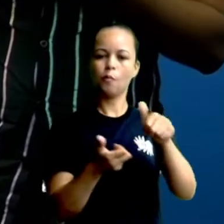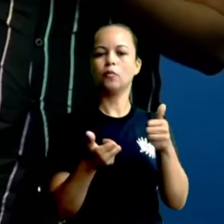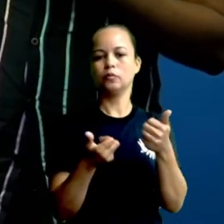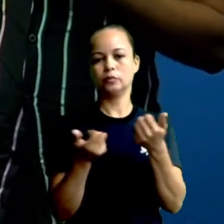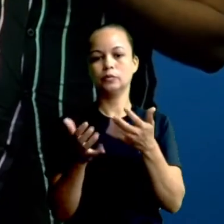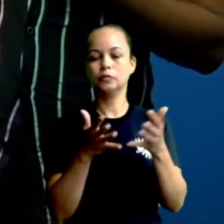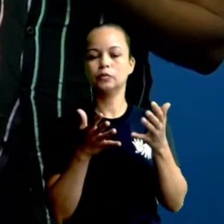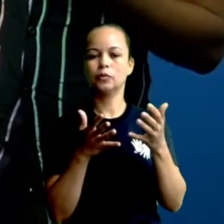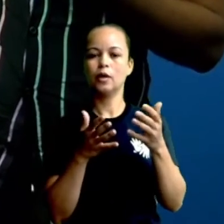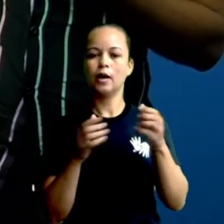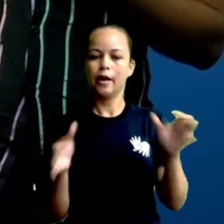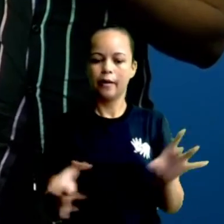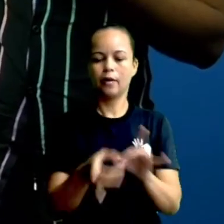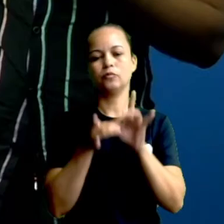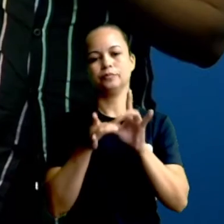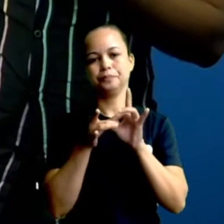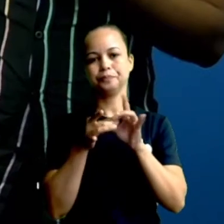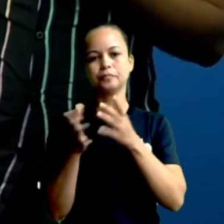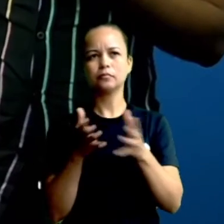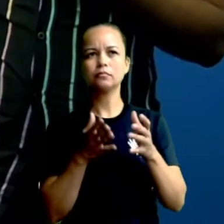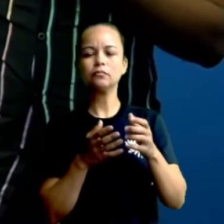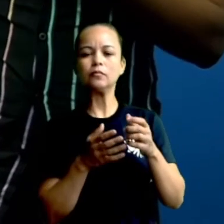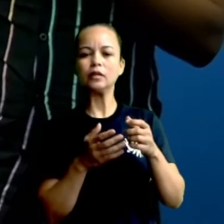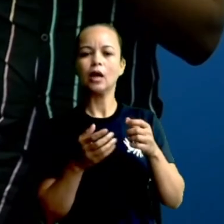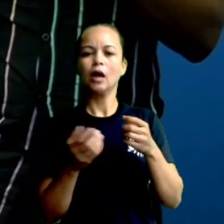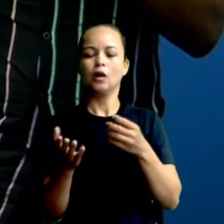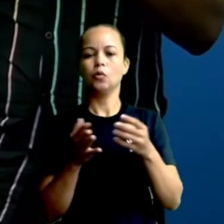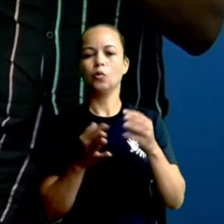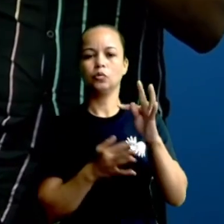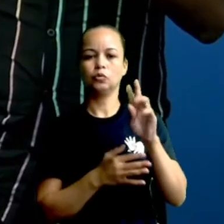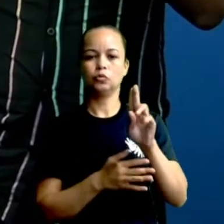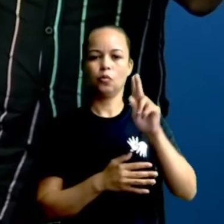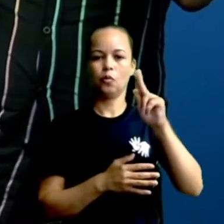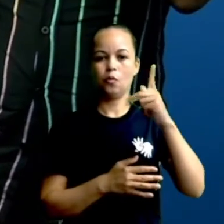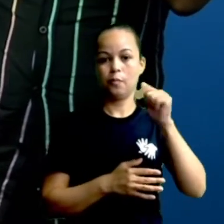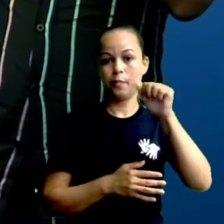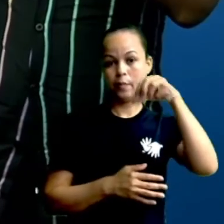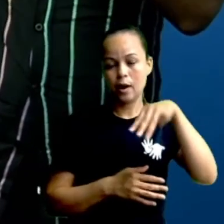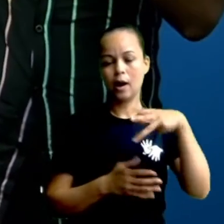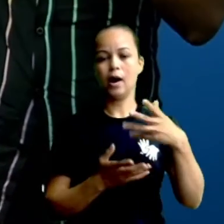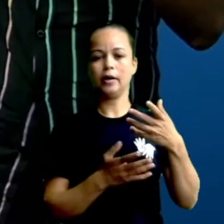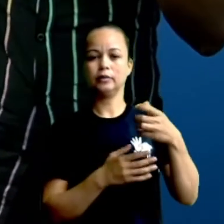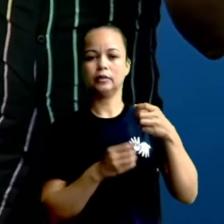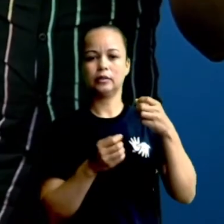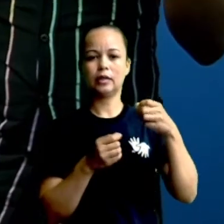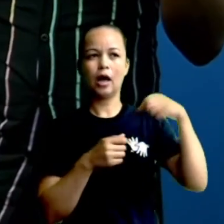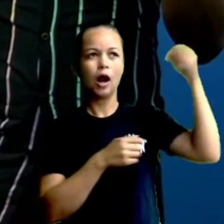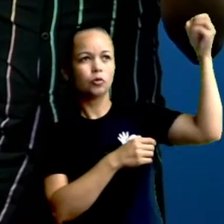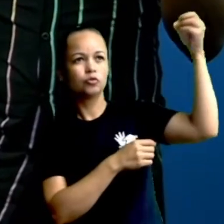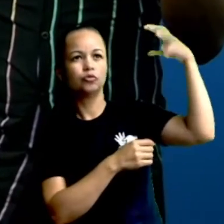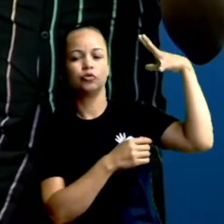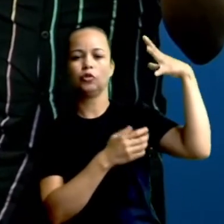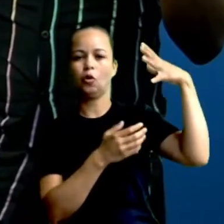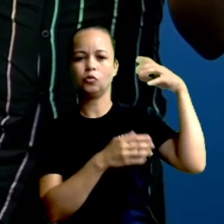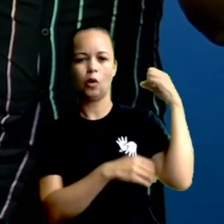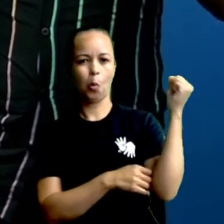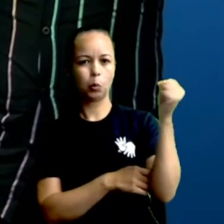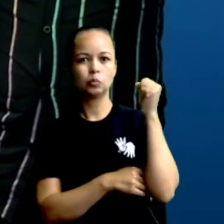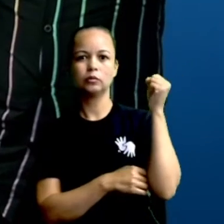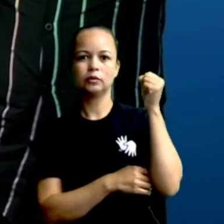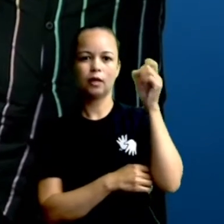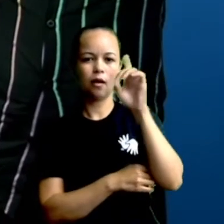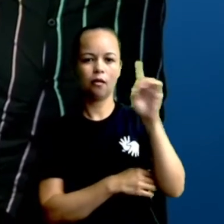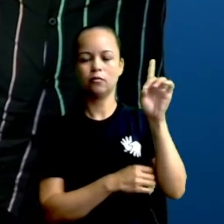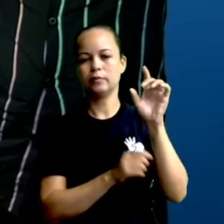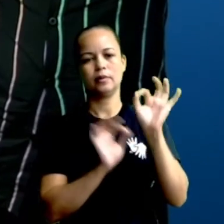harmonia, né? Tupã, ele traria a luz do sol, né? Mas ele não quer dizer que ele era o Deus mais poderoso, sabe?